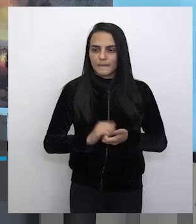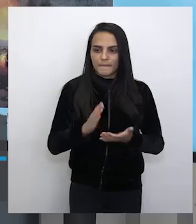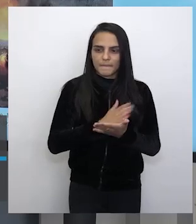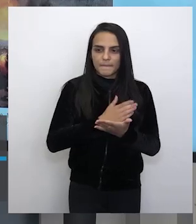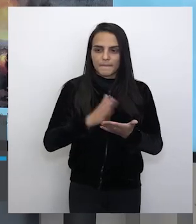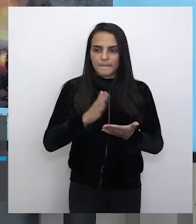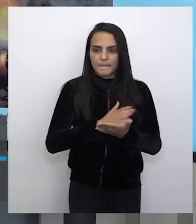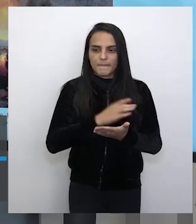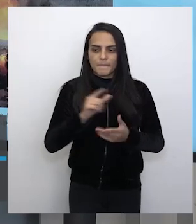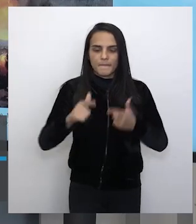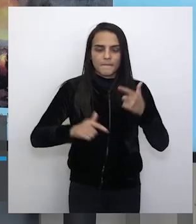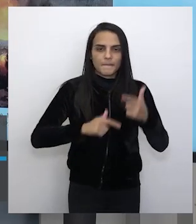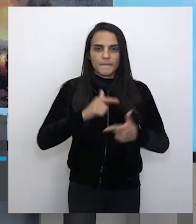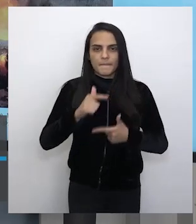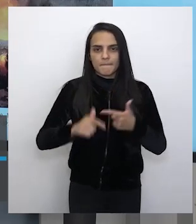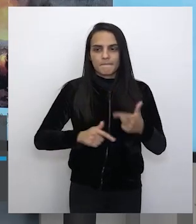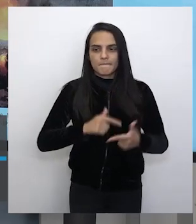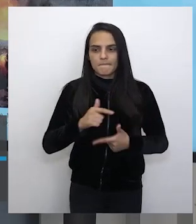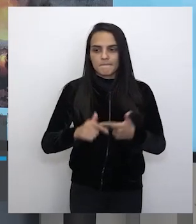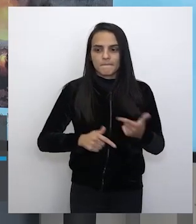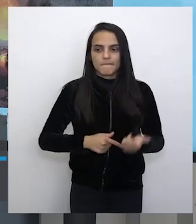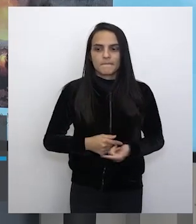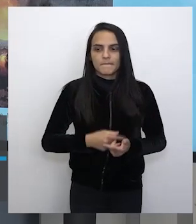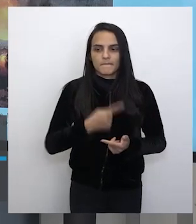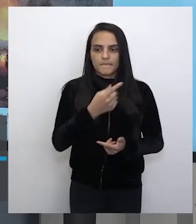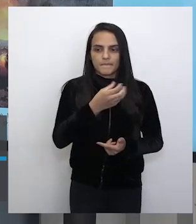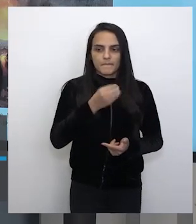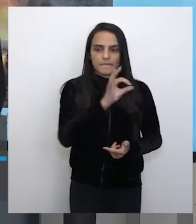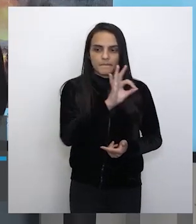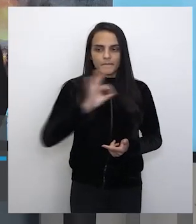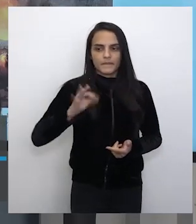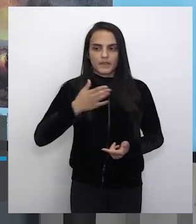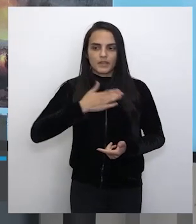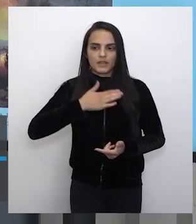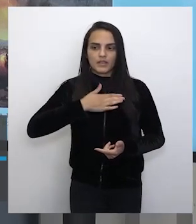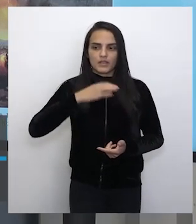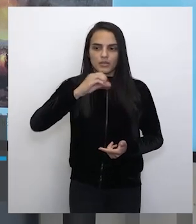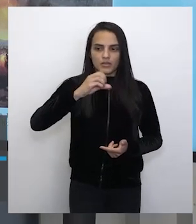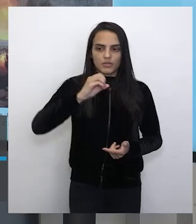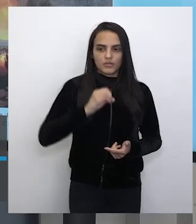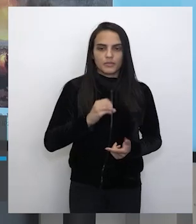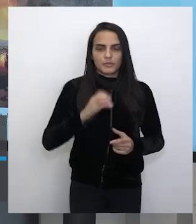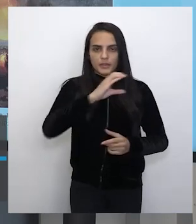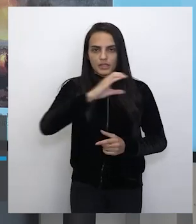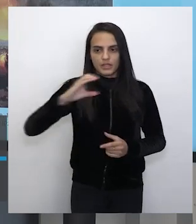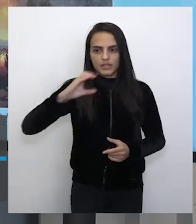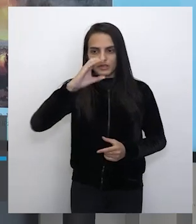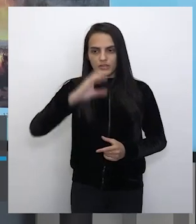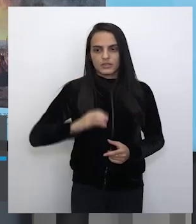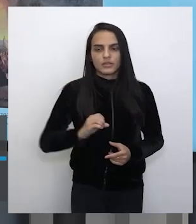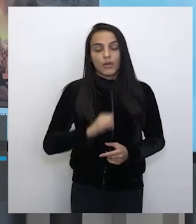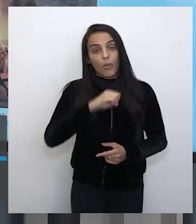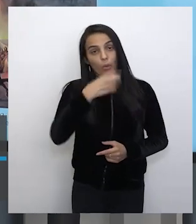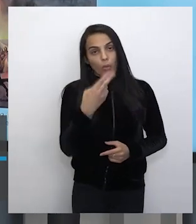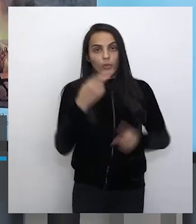né, toda aquela história que a gente já conhece desse sistema aí feudal, tá? E aí, gente, os padres católicos começaram a